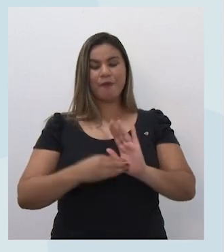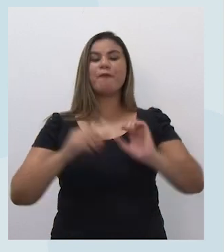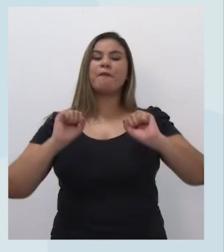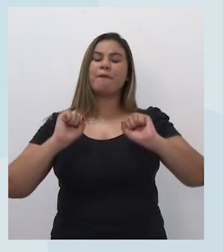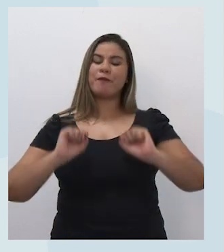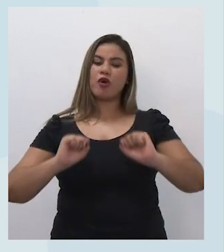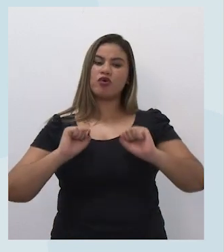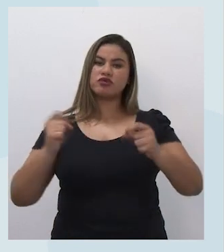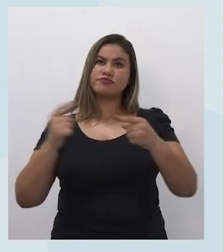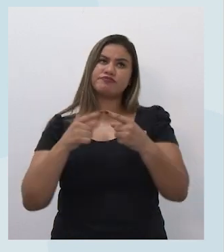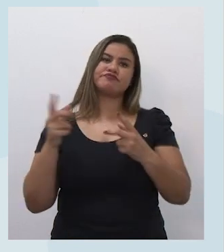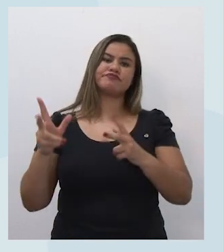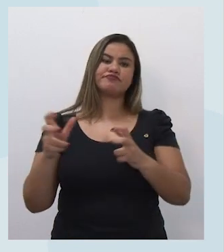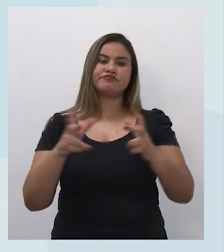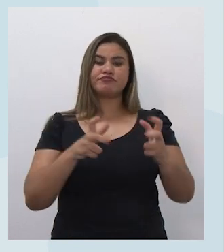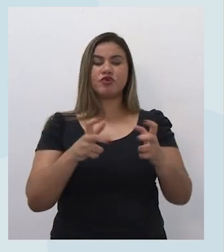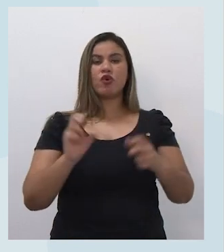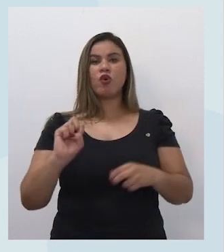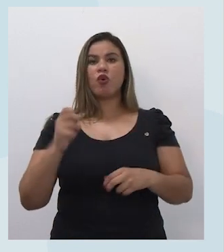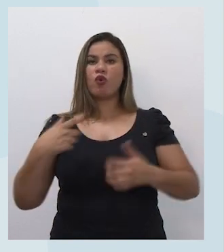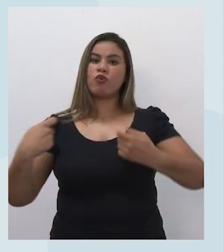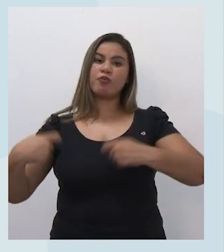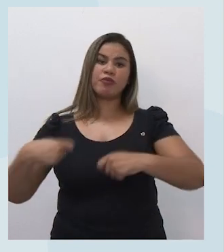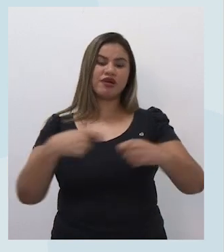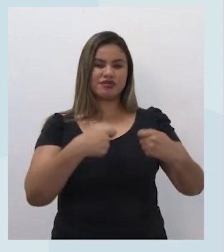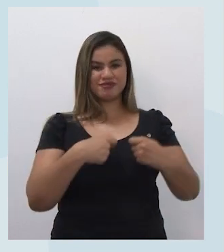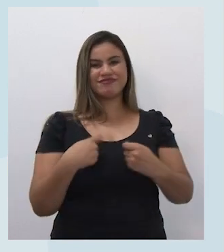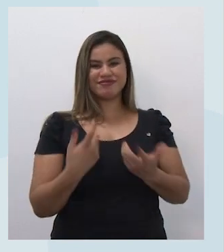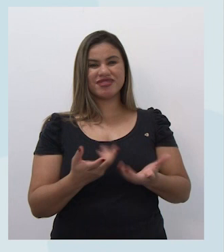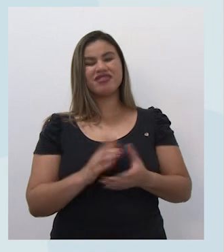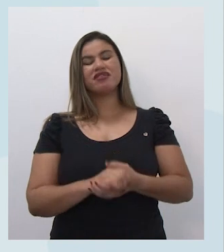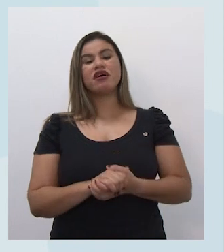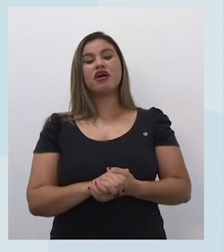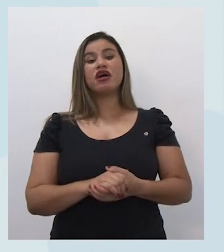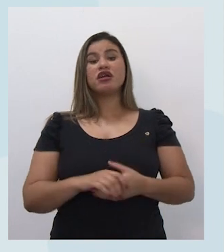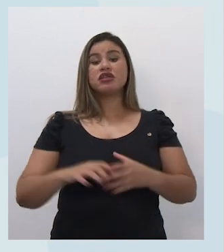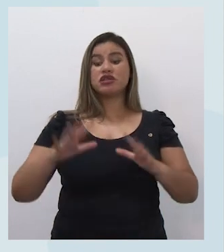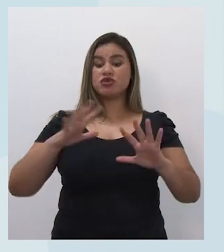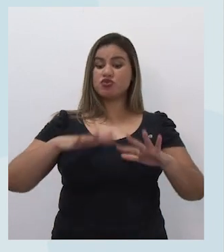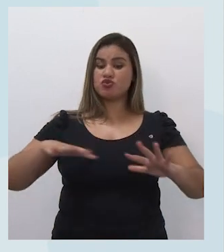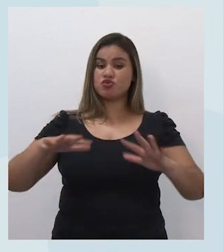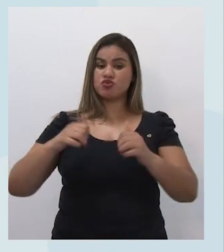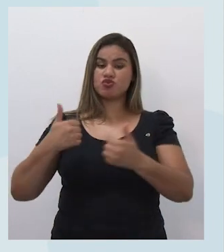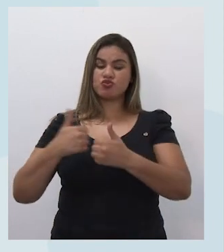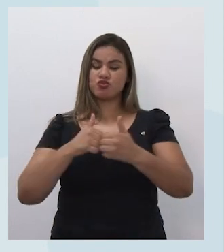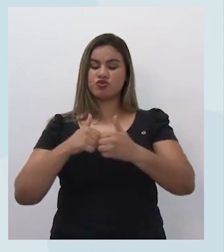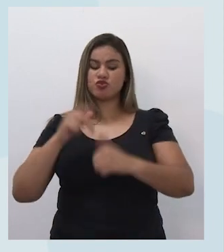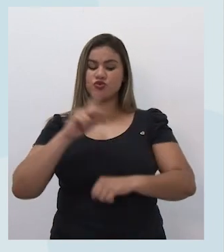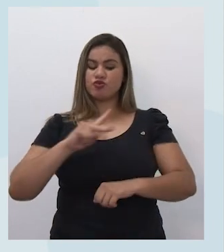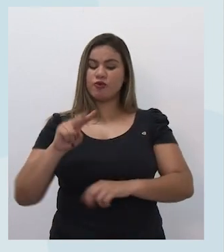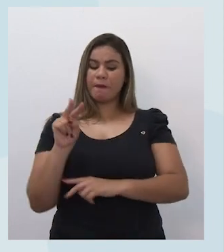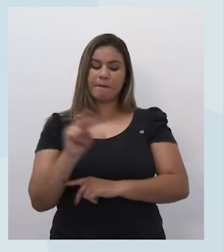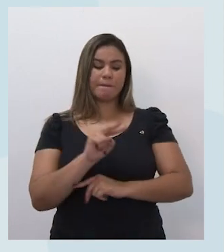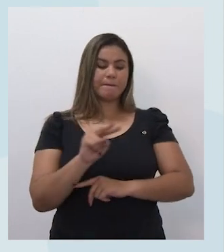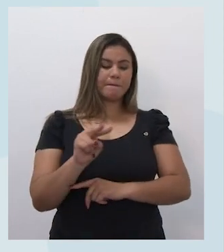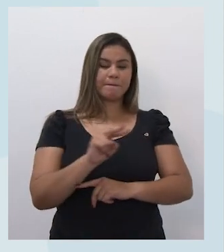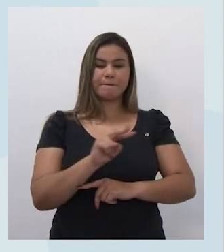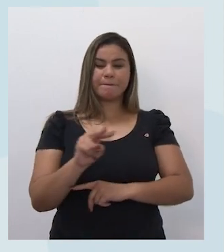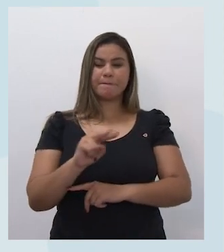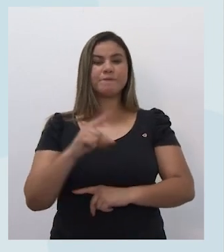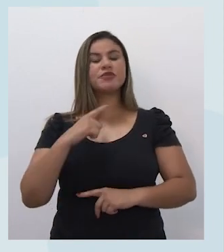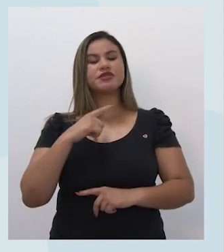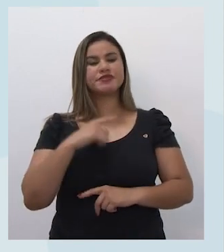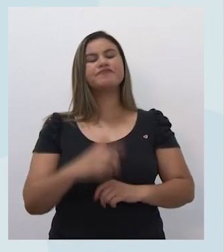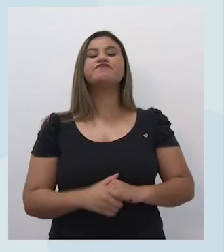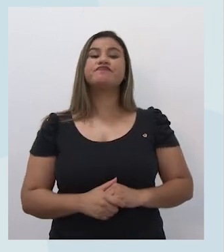das necessidades locais, né? Isso tudo deve ser acompanhado e analisado pelo professor tutor. É